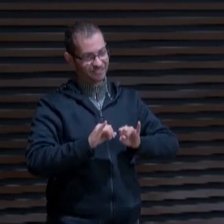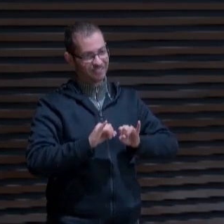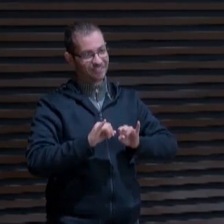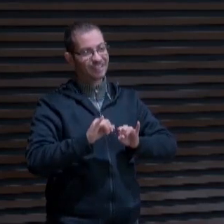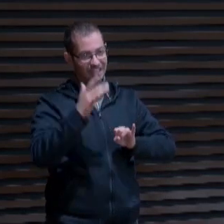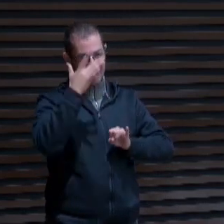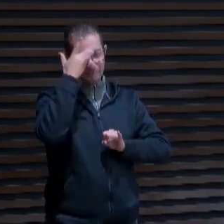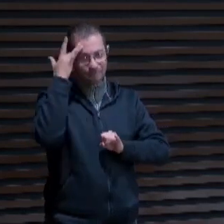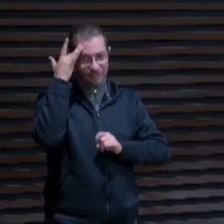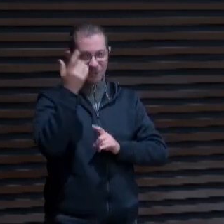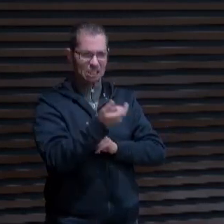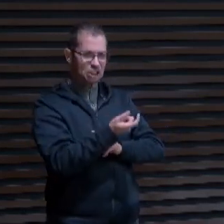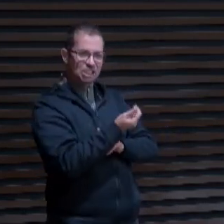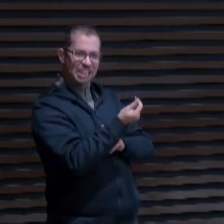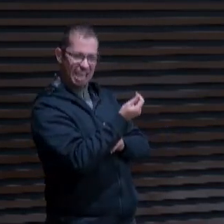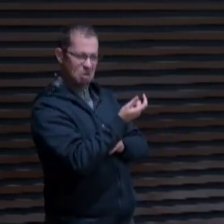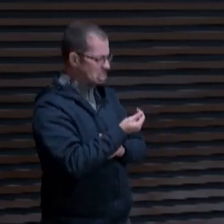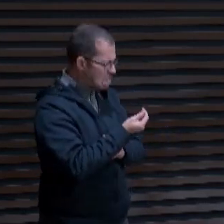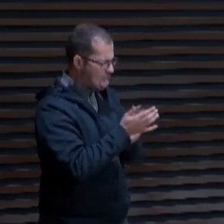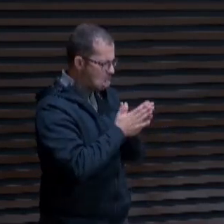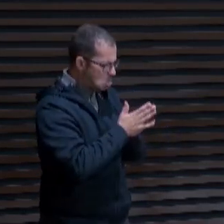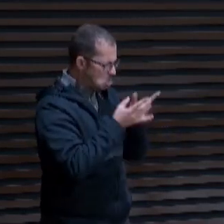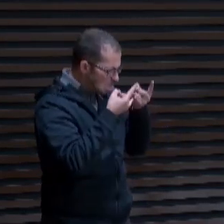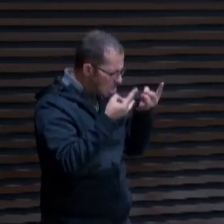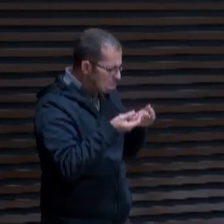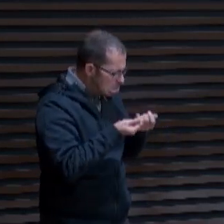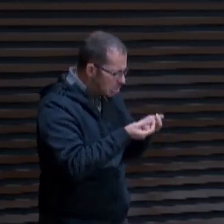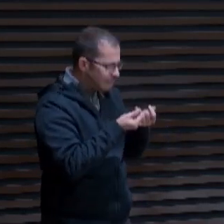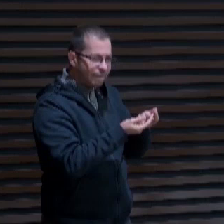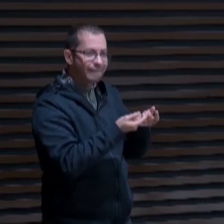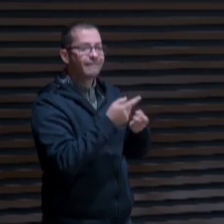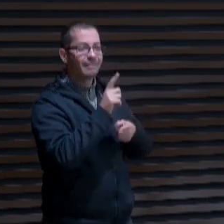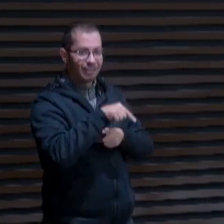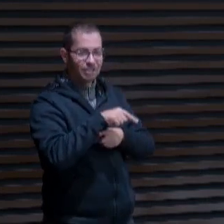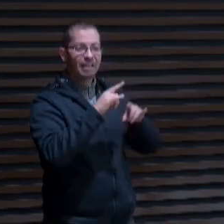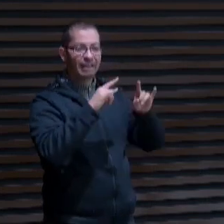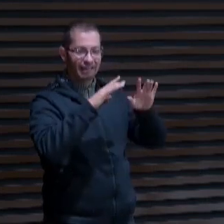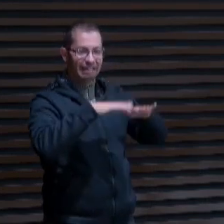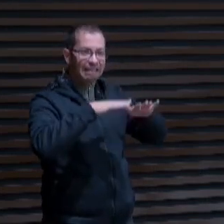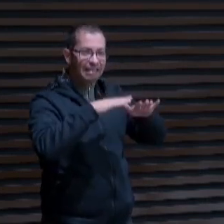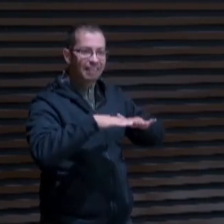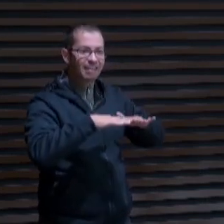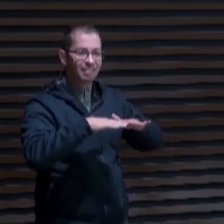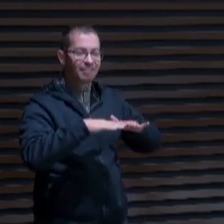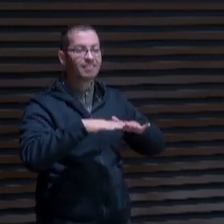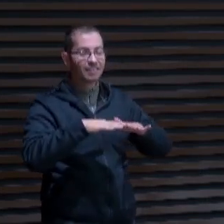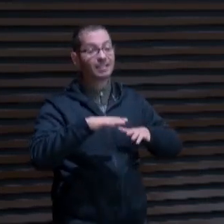prometida. Mas o povo não faz alguma coisa que Deus mandou que eles fizessem também. Deus falou assim: